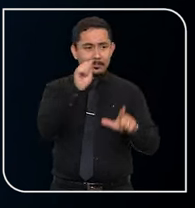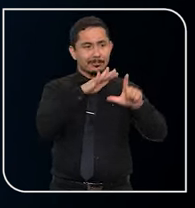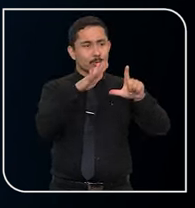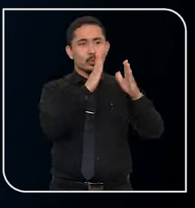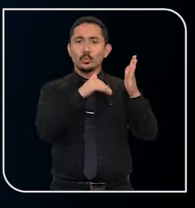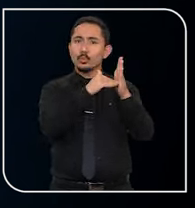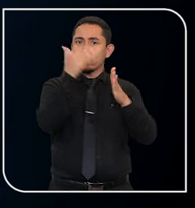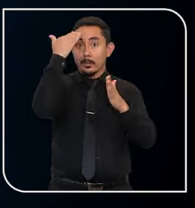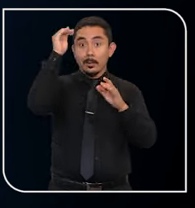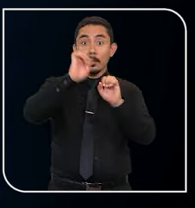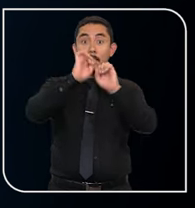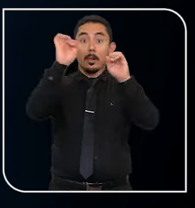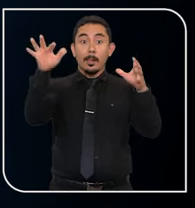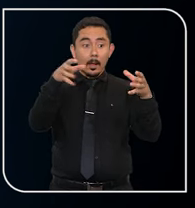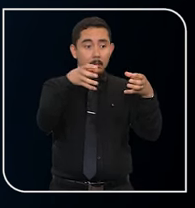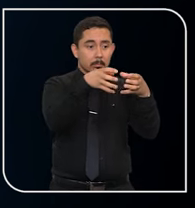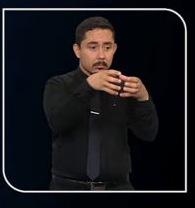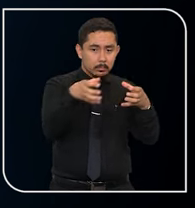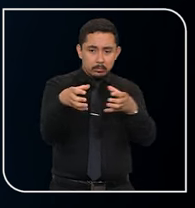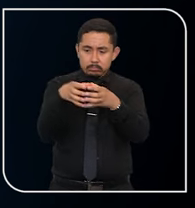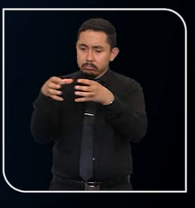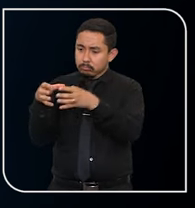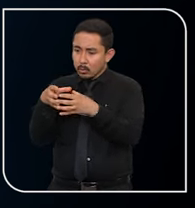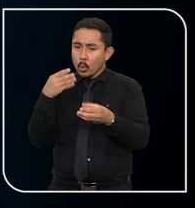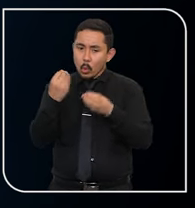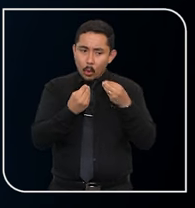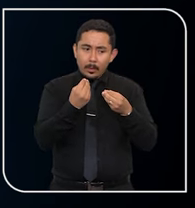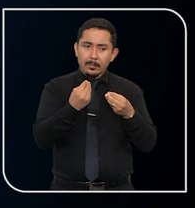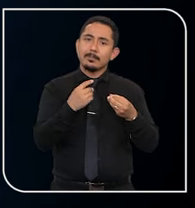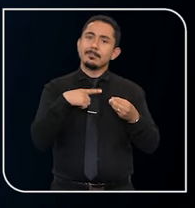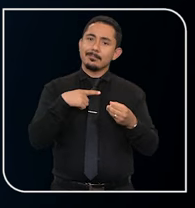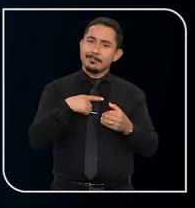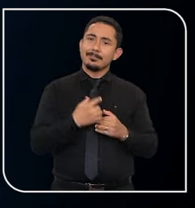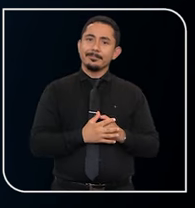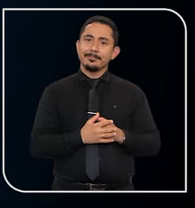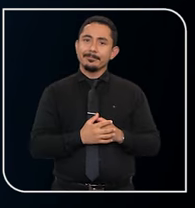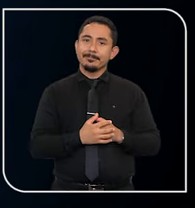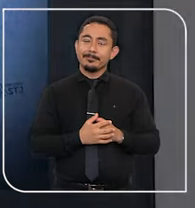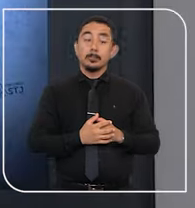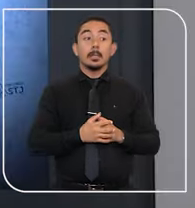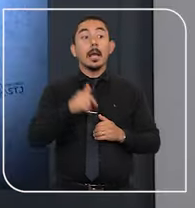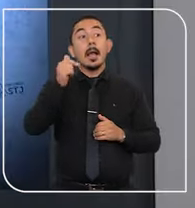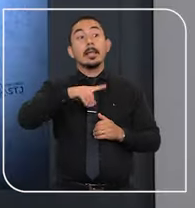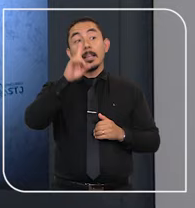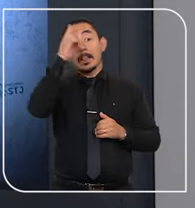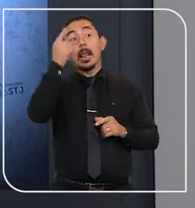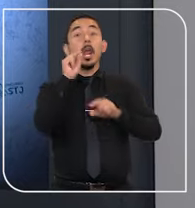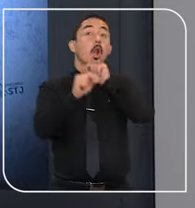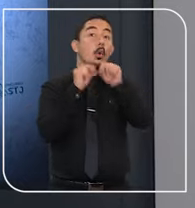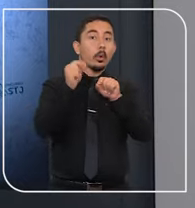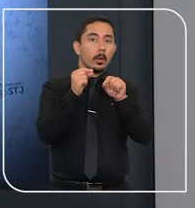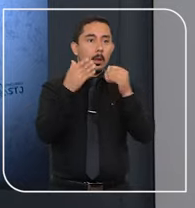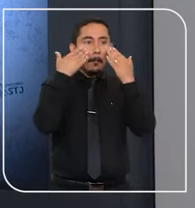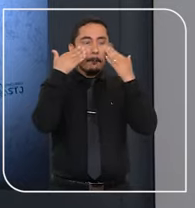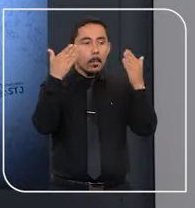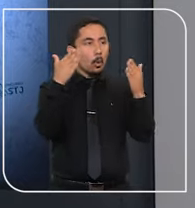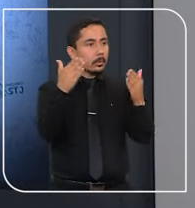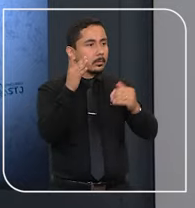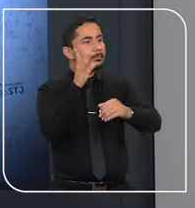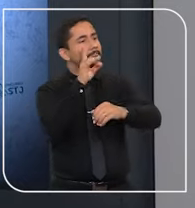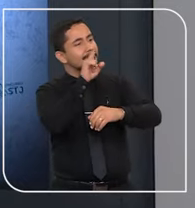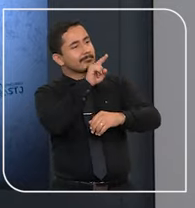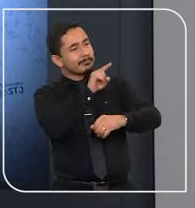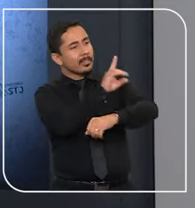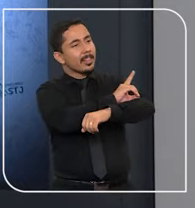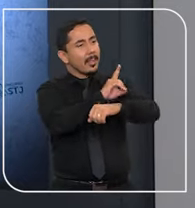esquematizada para entender Quais são as comissões né E como a elas se dividem exatamente a ideia nesse tipo de postagem é ser o mais